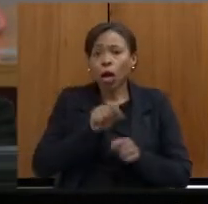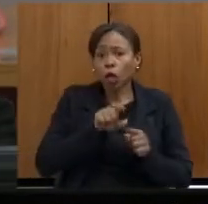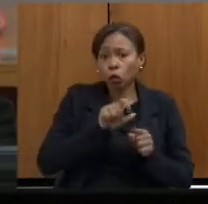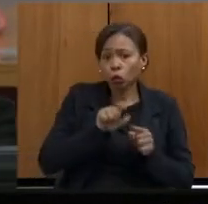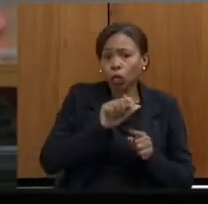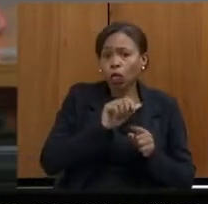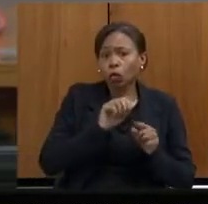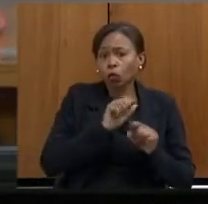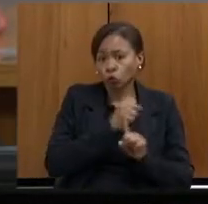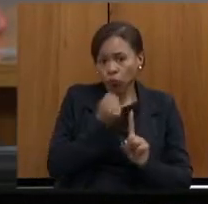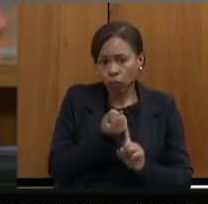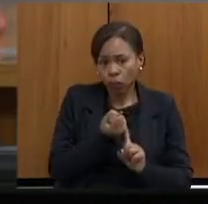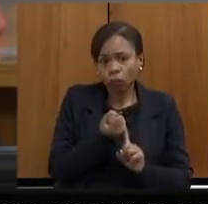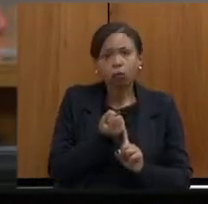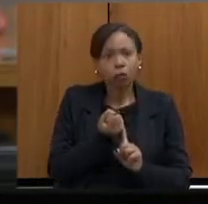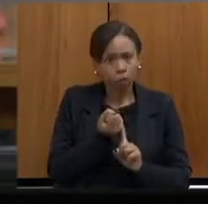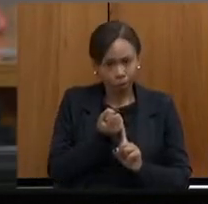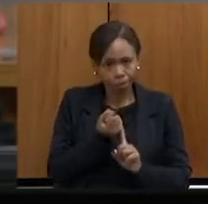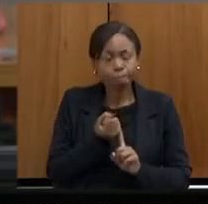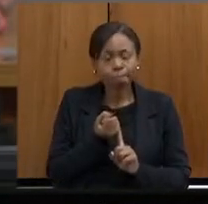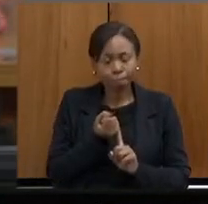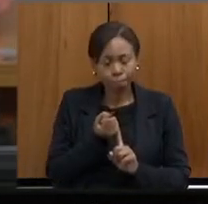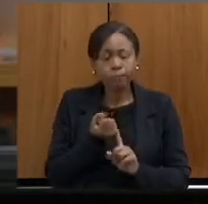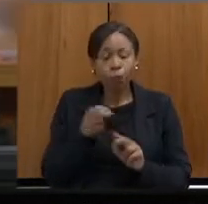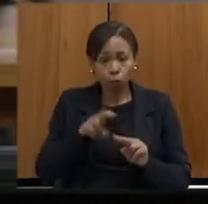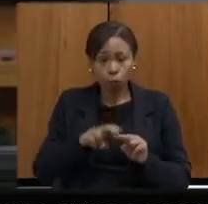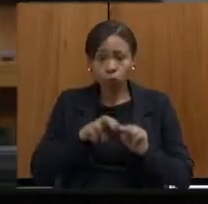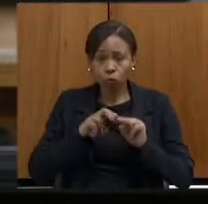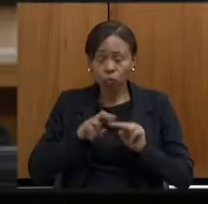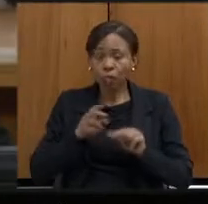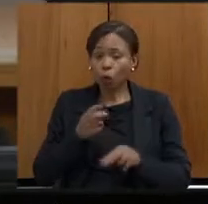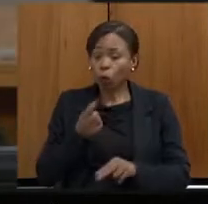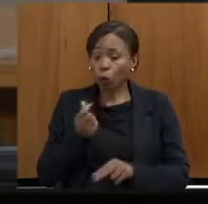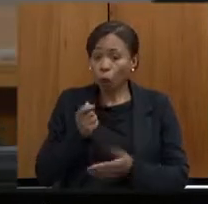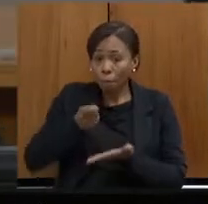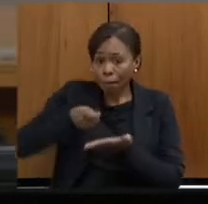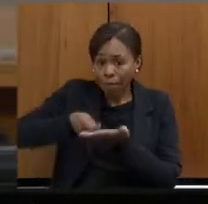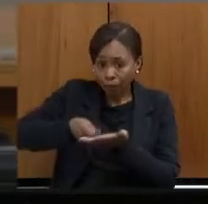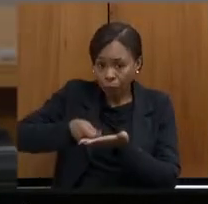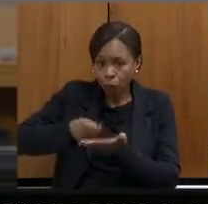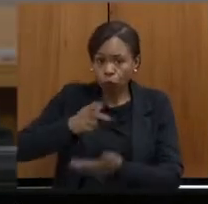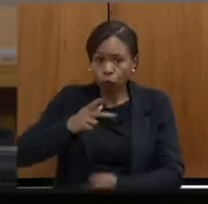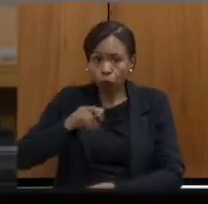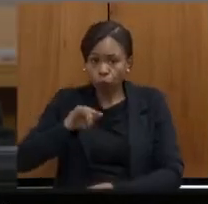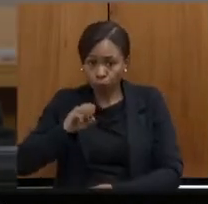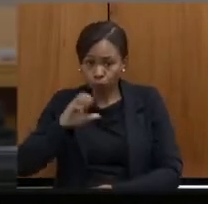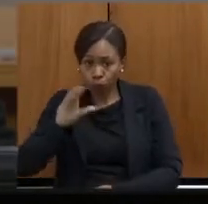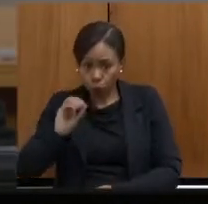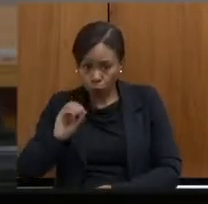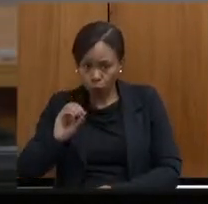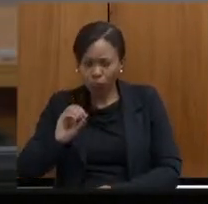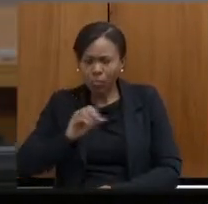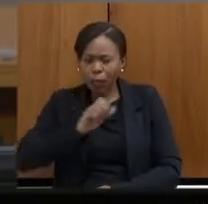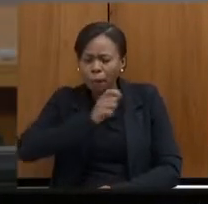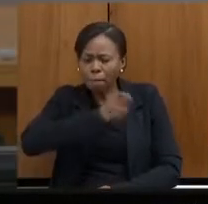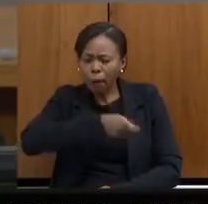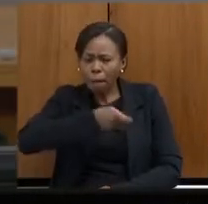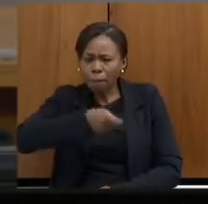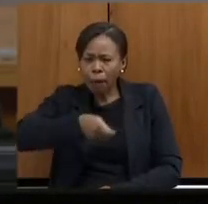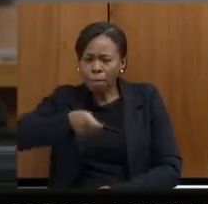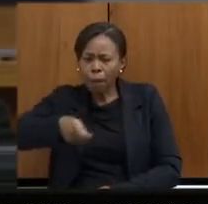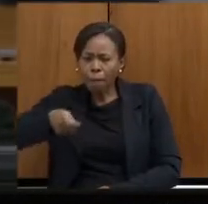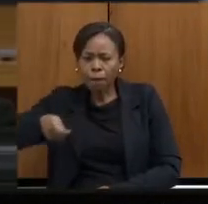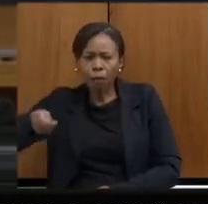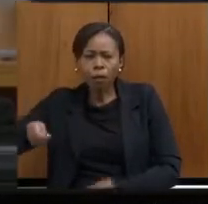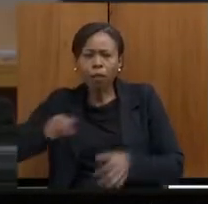para os municípios. Então, por isso, para nós, este pagamento do piso mineiro regular, com este aumento e agora com